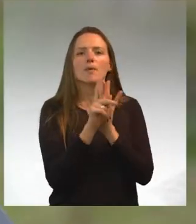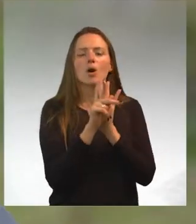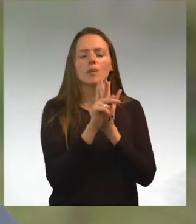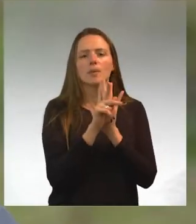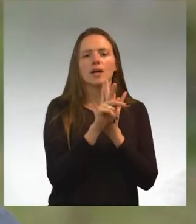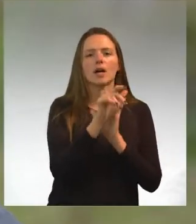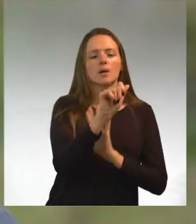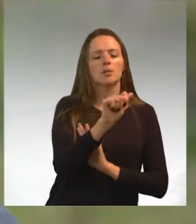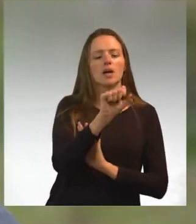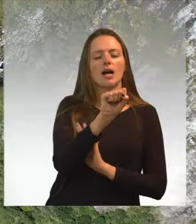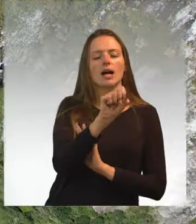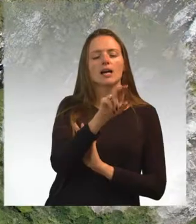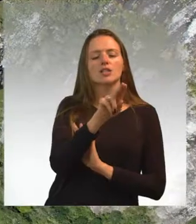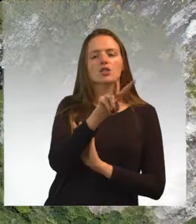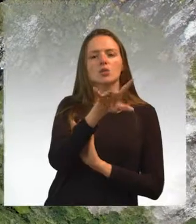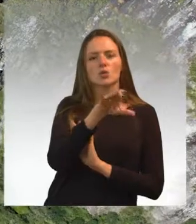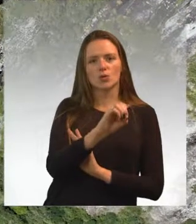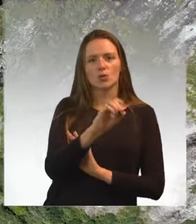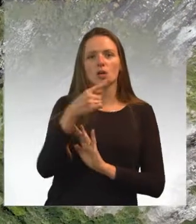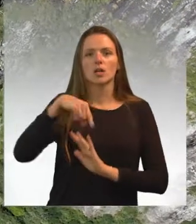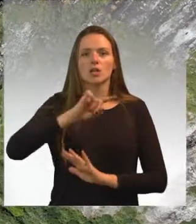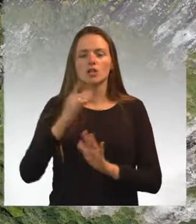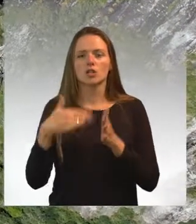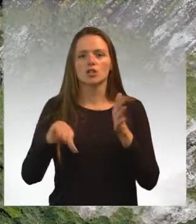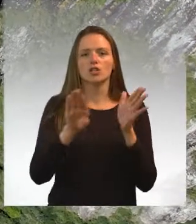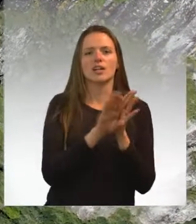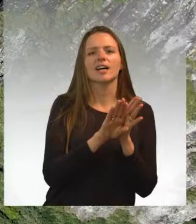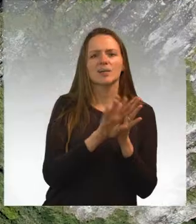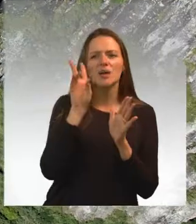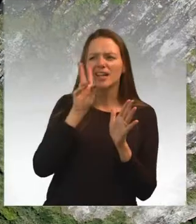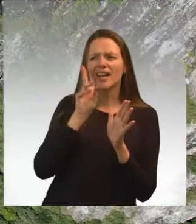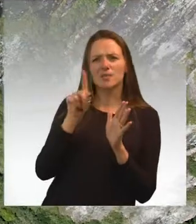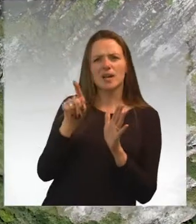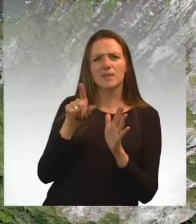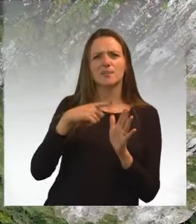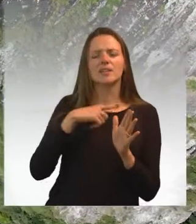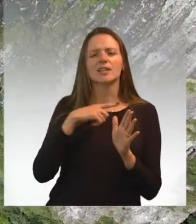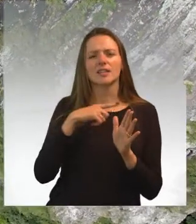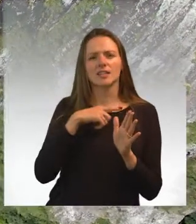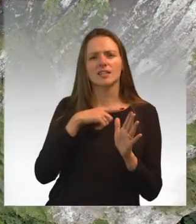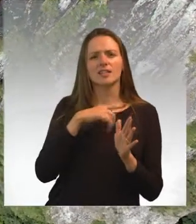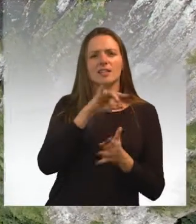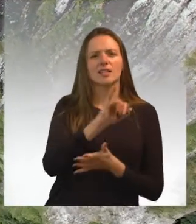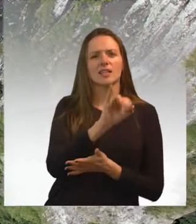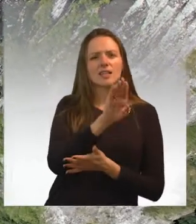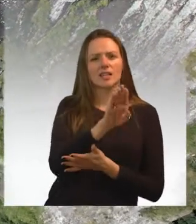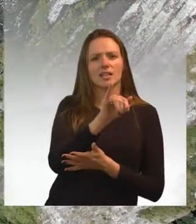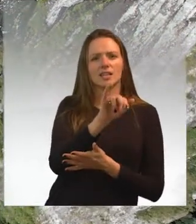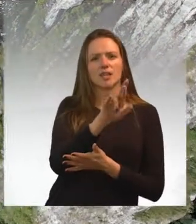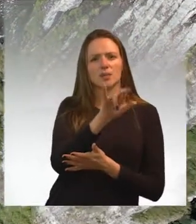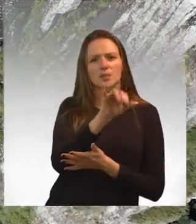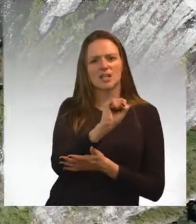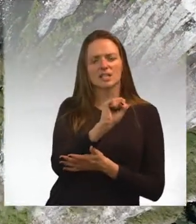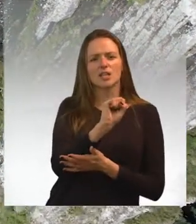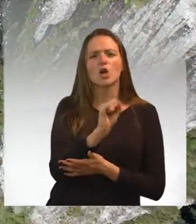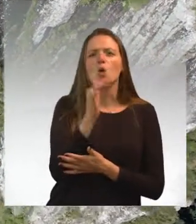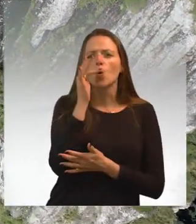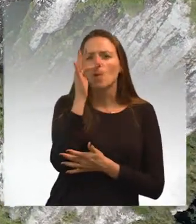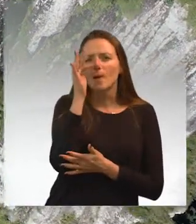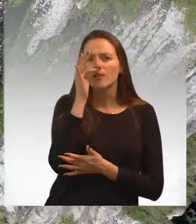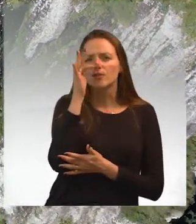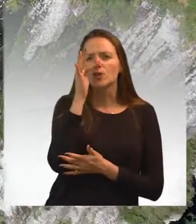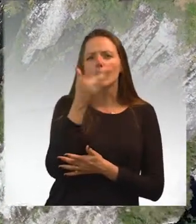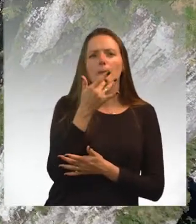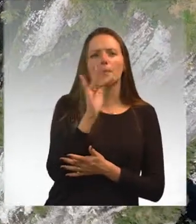isso quando nós chegamos num lugar para almoçar, lembra? Que tinha íberis, uma florzinha branca,